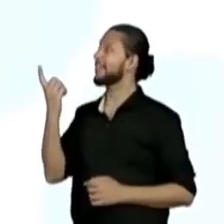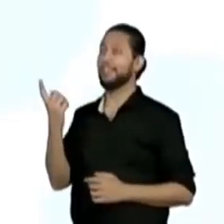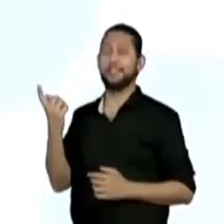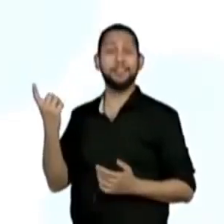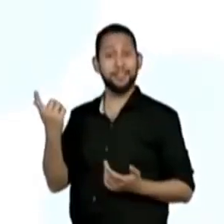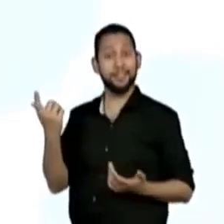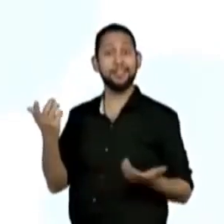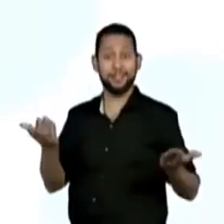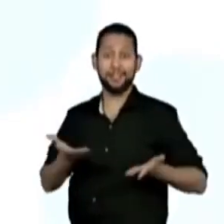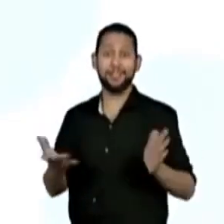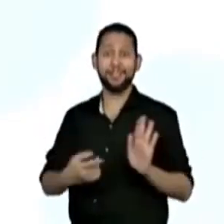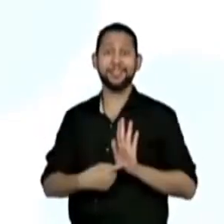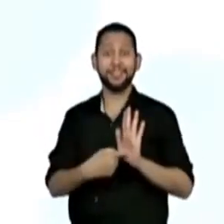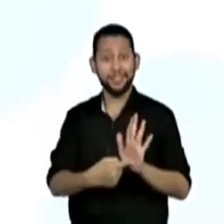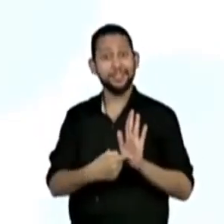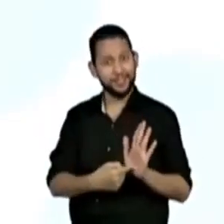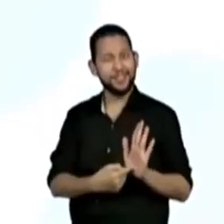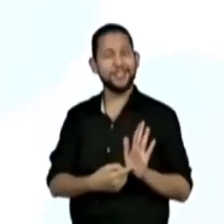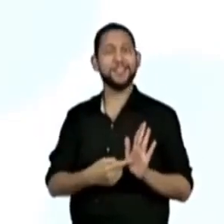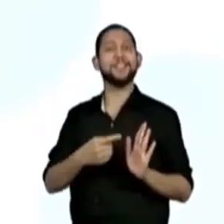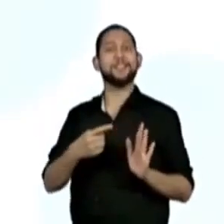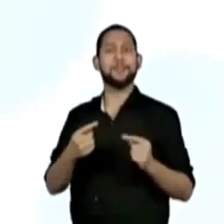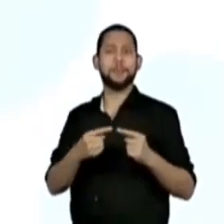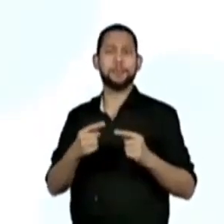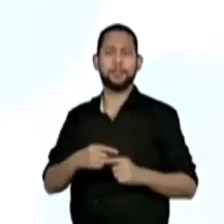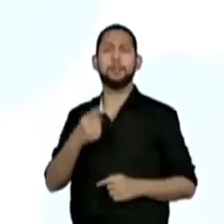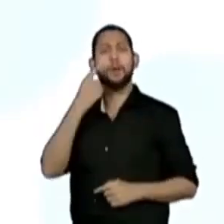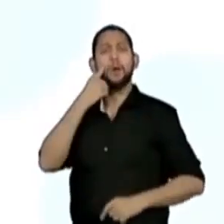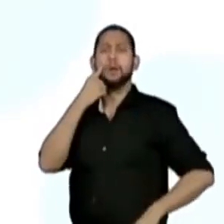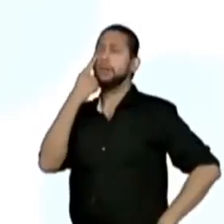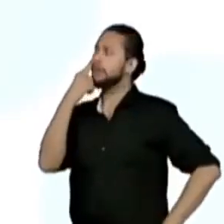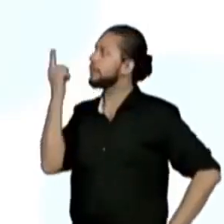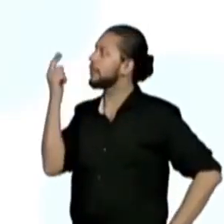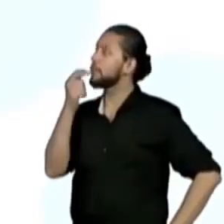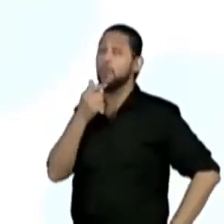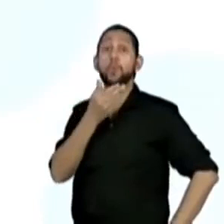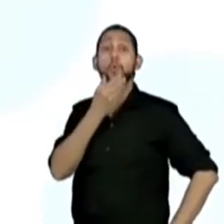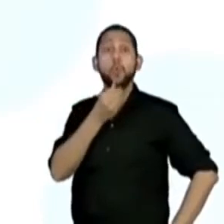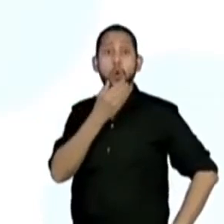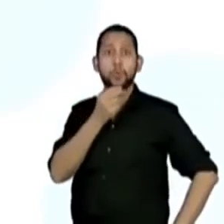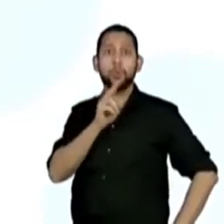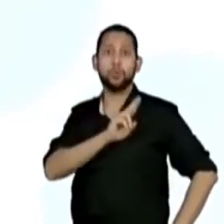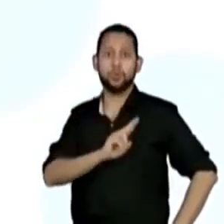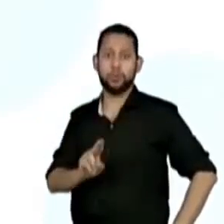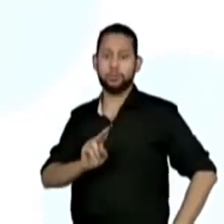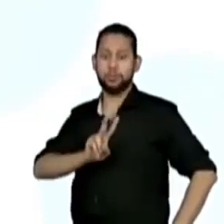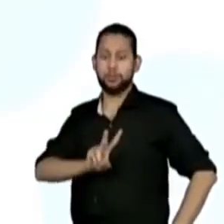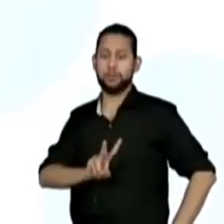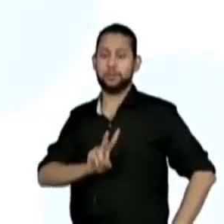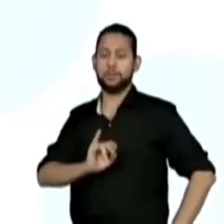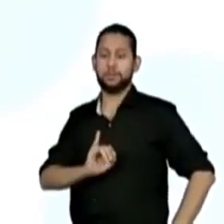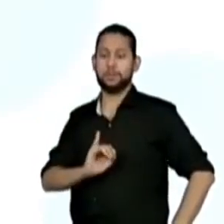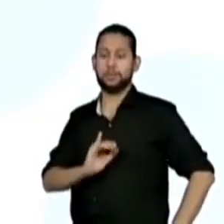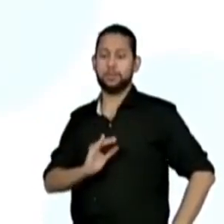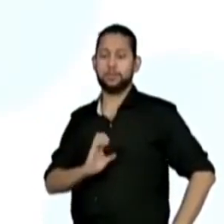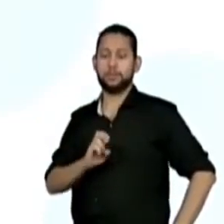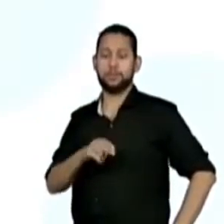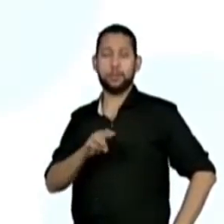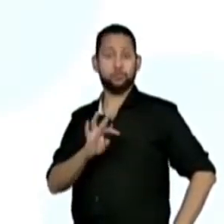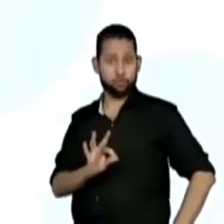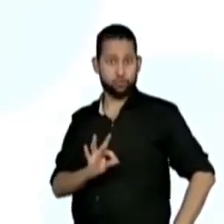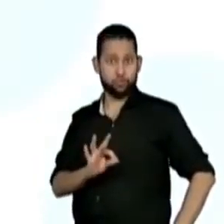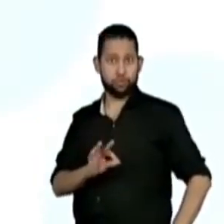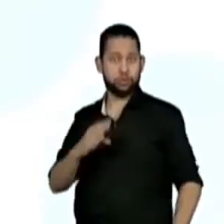que nós vamos trabalhar hoje o autor a gente já viu né van Gog vincen van Gog essa pintura ela começou